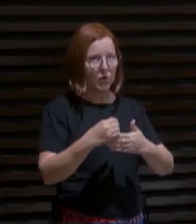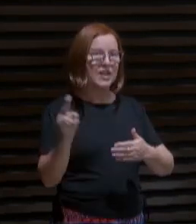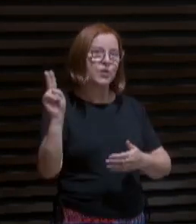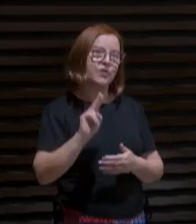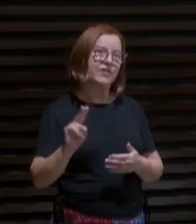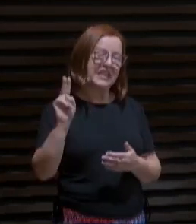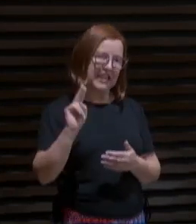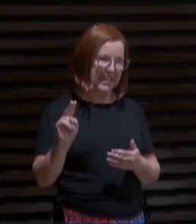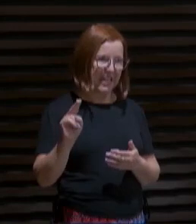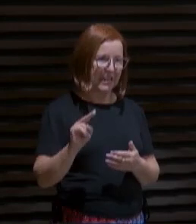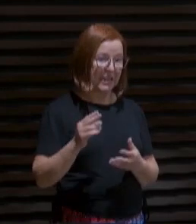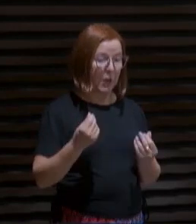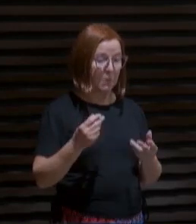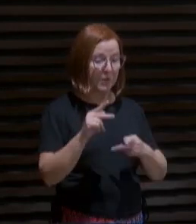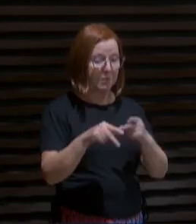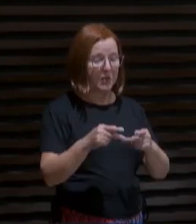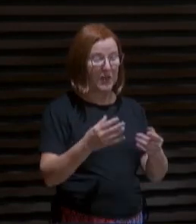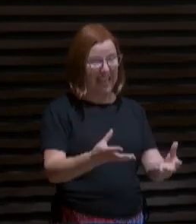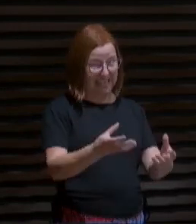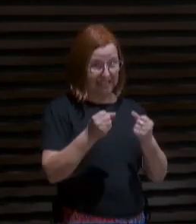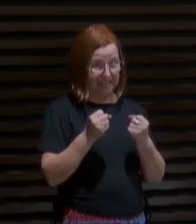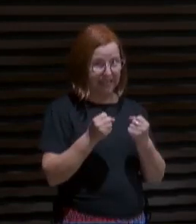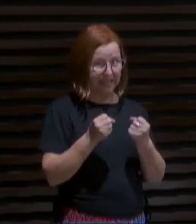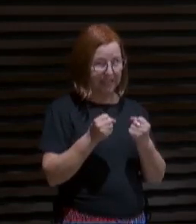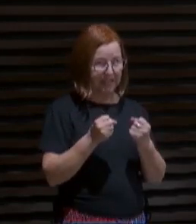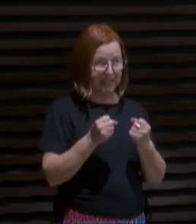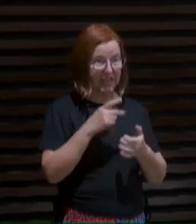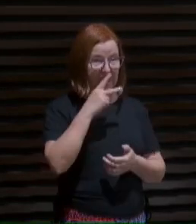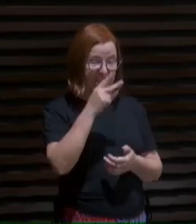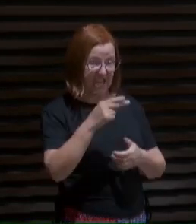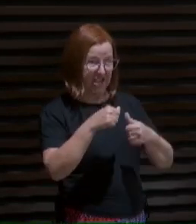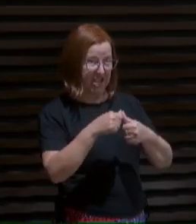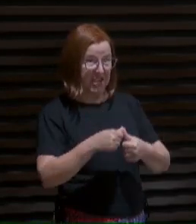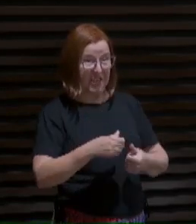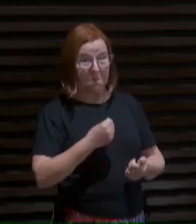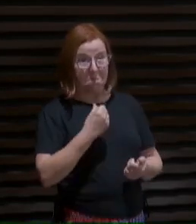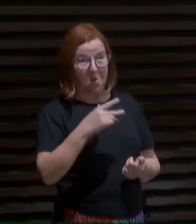tem comido isto e achado que isso vai dar resultado na sua vida.